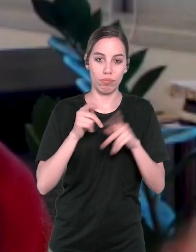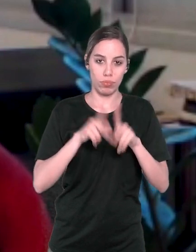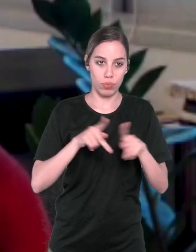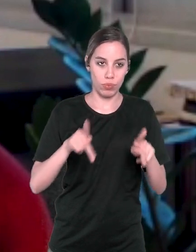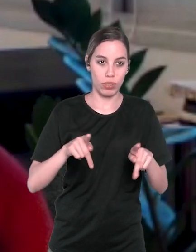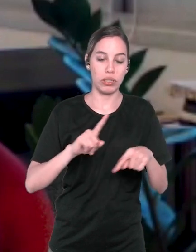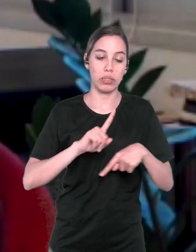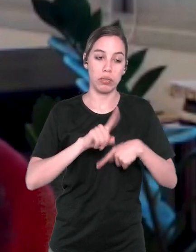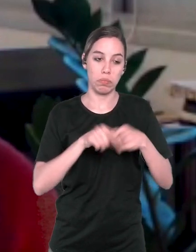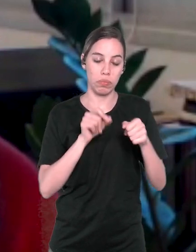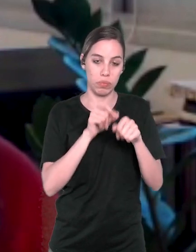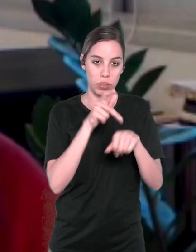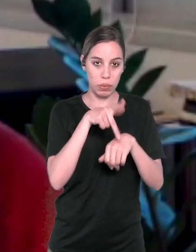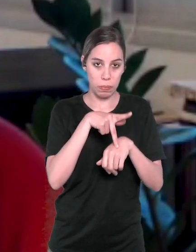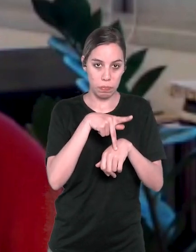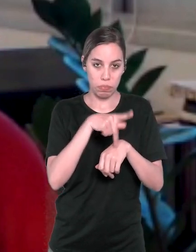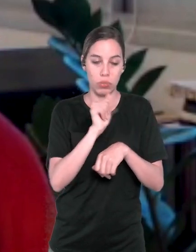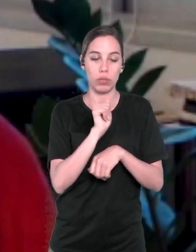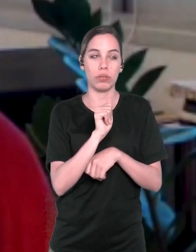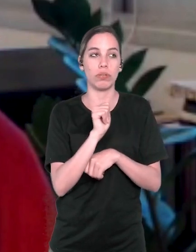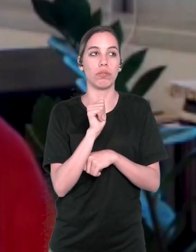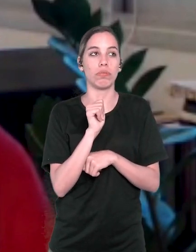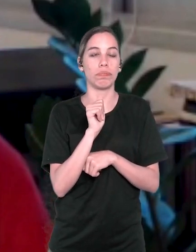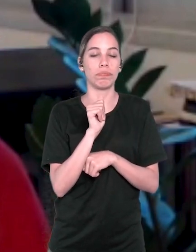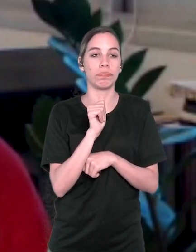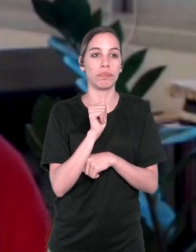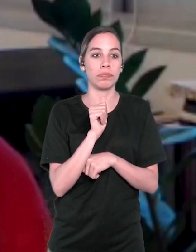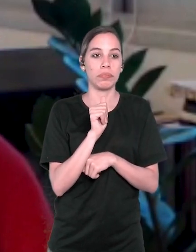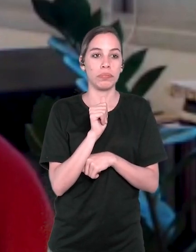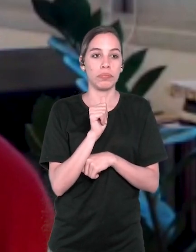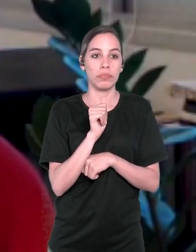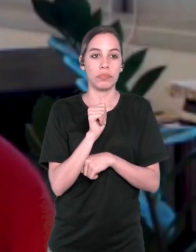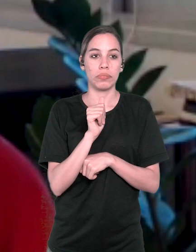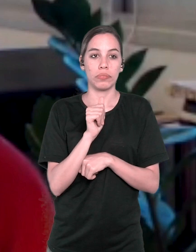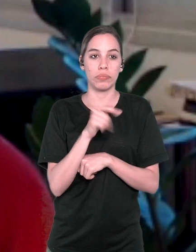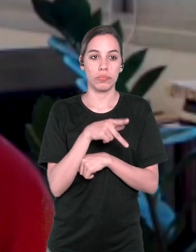fazer a minha pós-graduação, e,